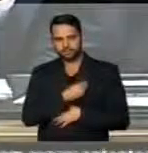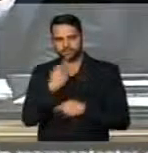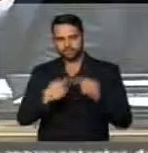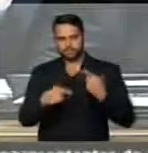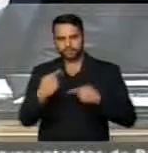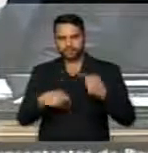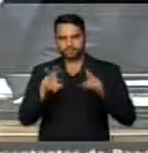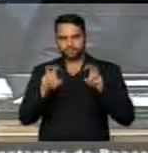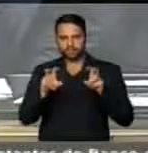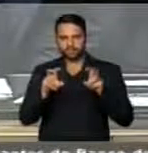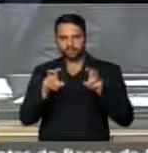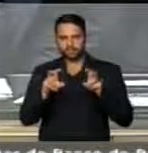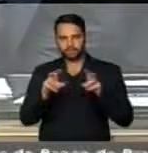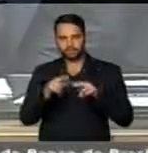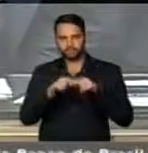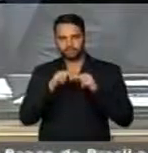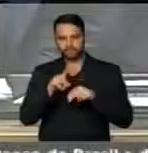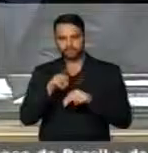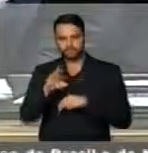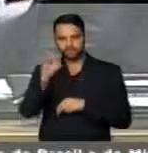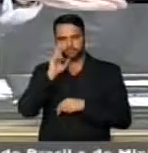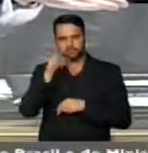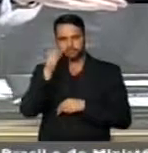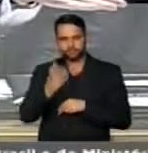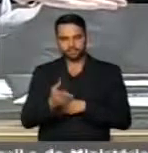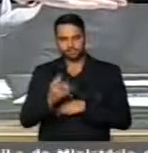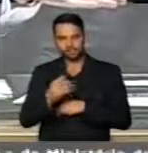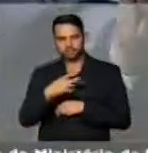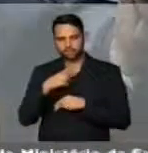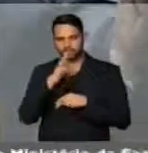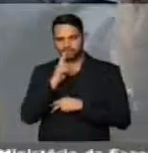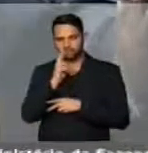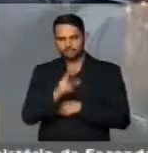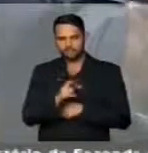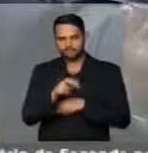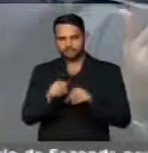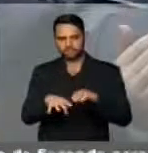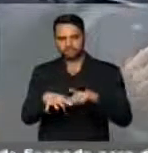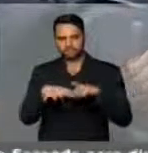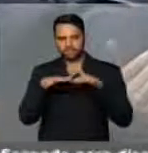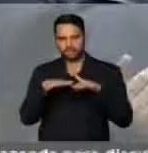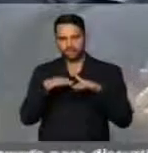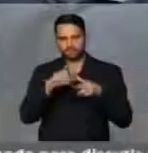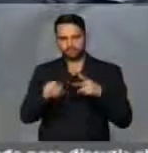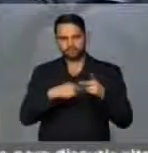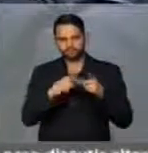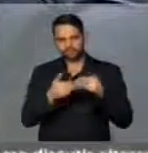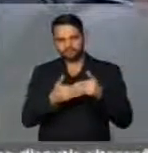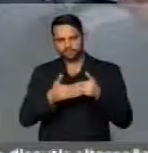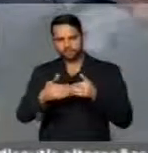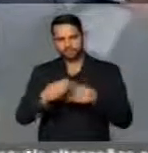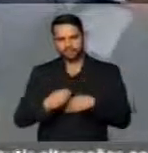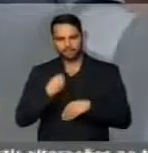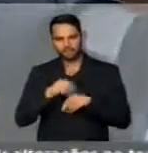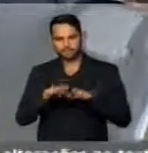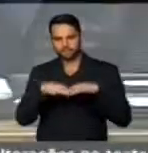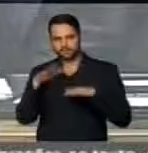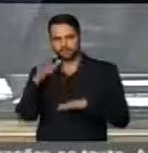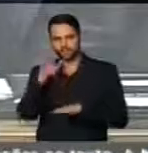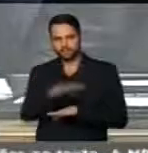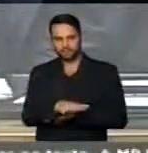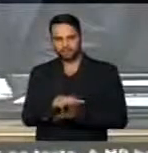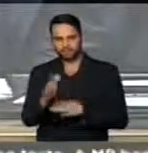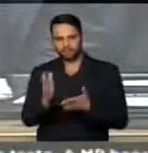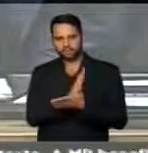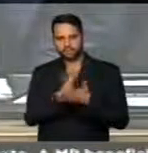debater o tema e a questão de ordem, Vossa Excelência, eu respondo em plenário. Em sequência, já que terá sessão à tarde,